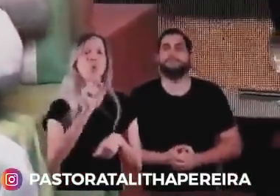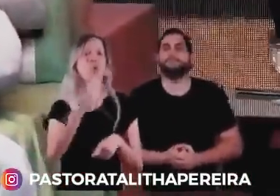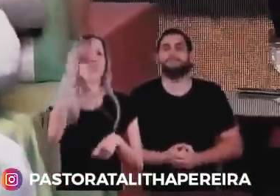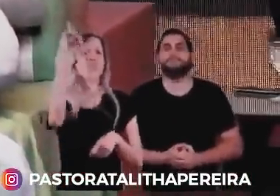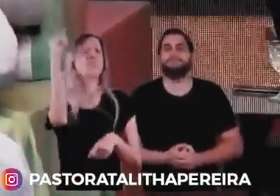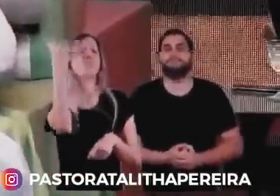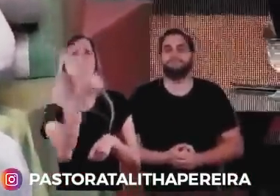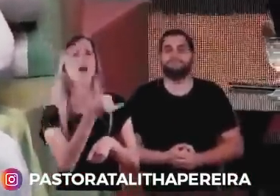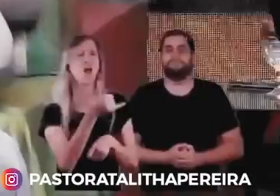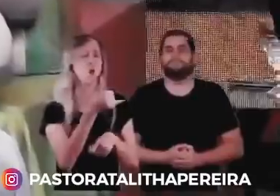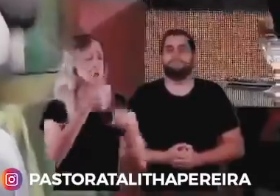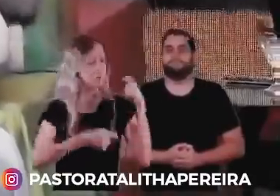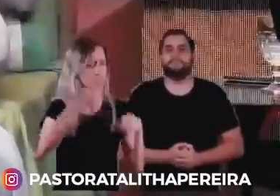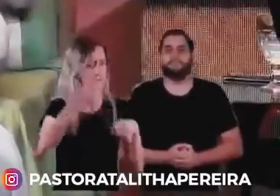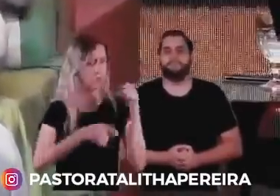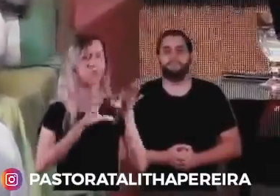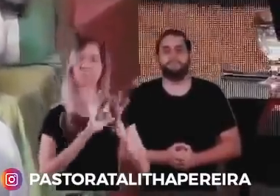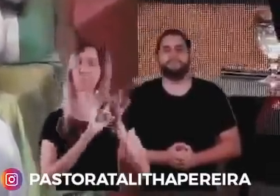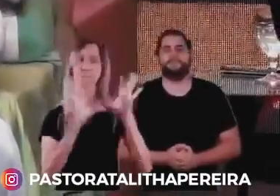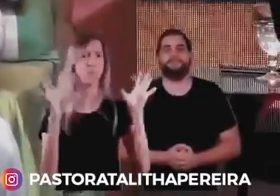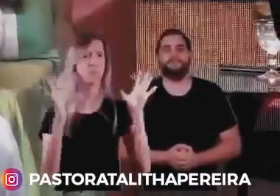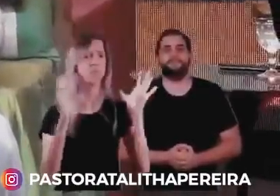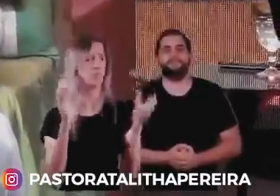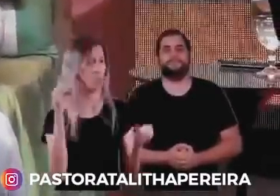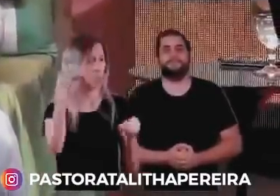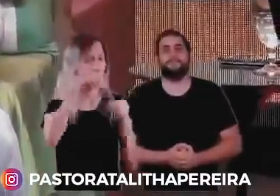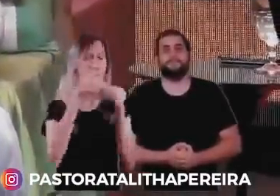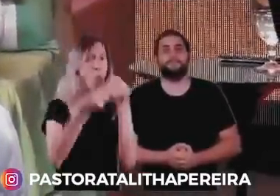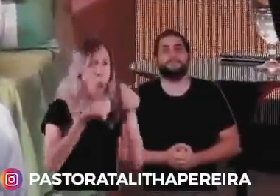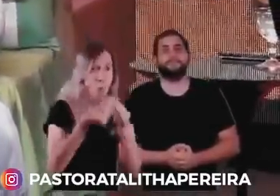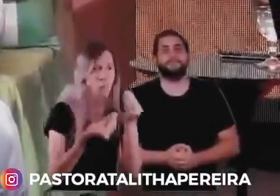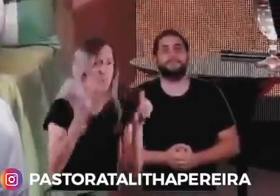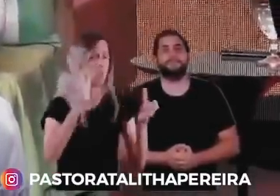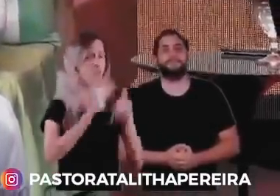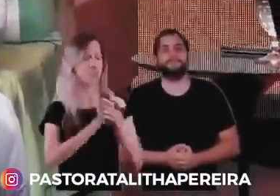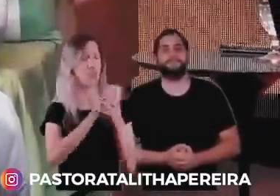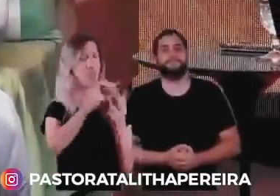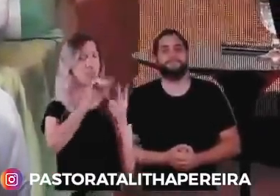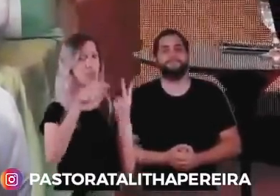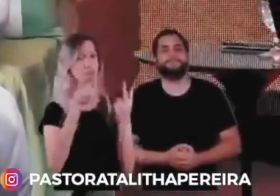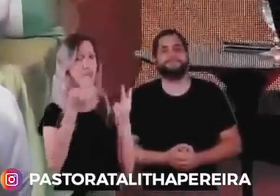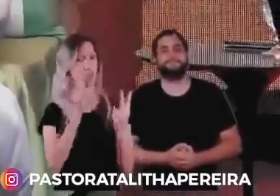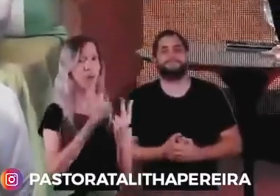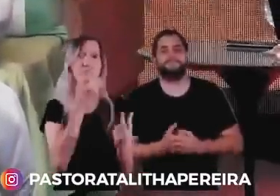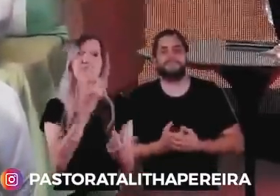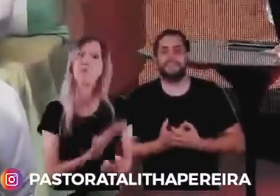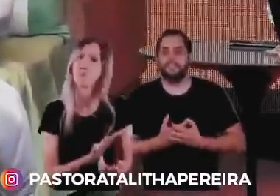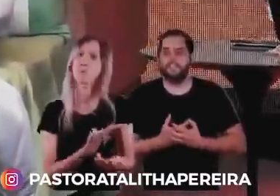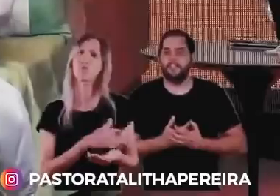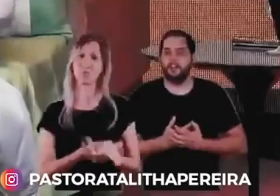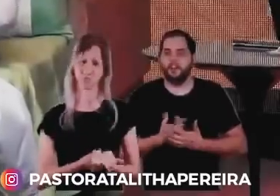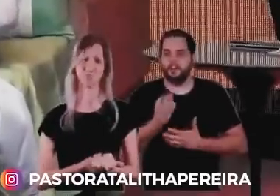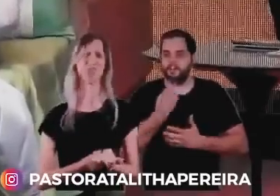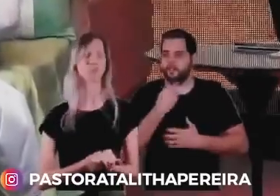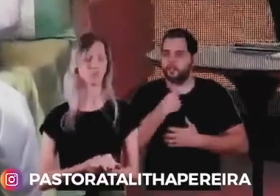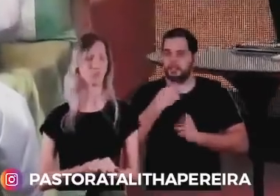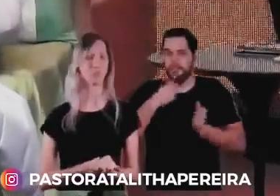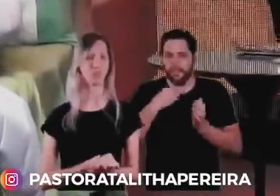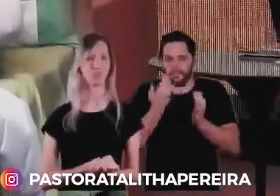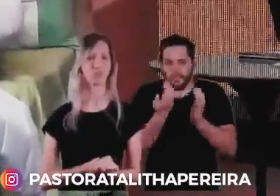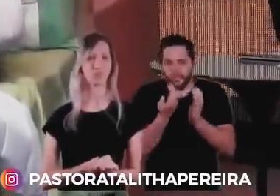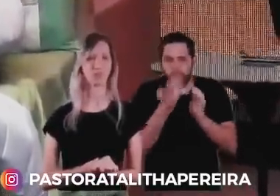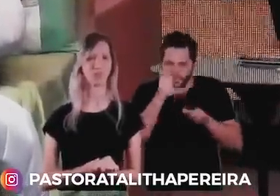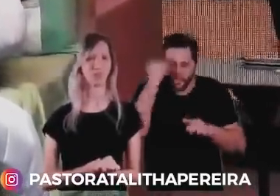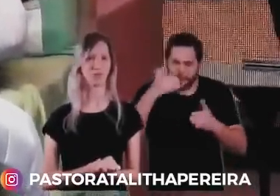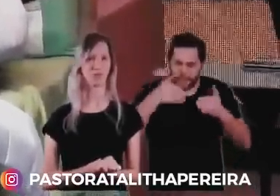sexo é permitido dentro do casamento, de tão bom que ele é. Gente, nada de conchinha quebrada, meu irmão. Você sabe